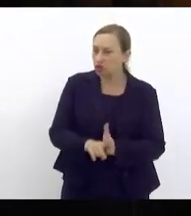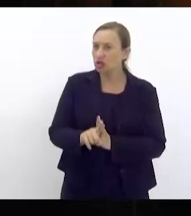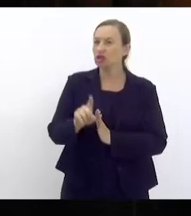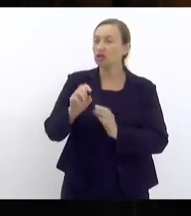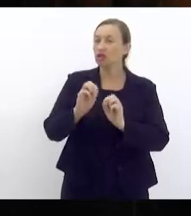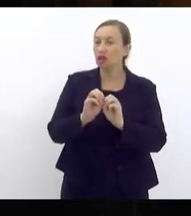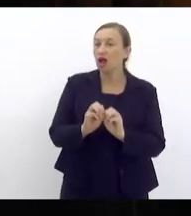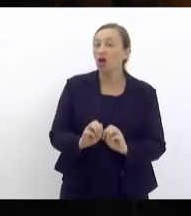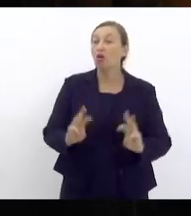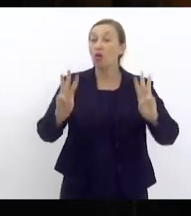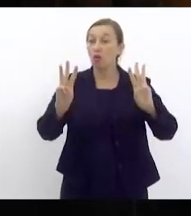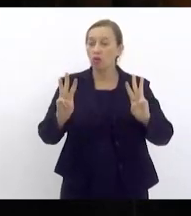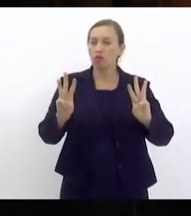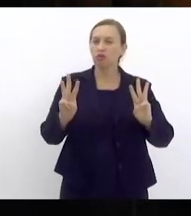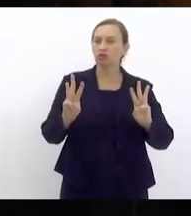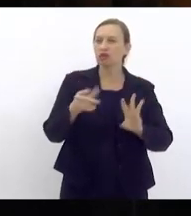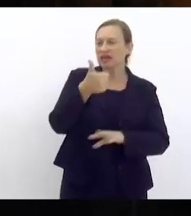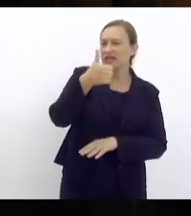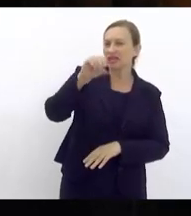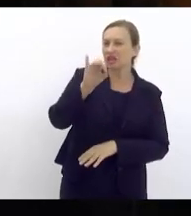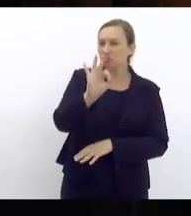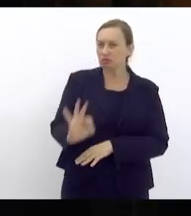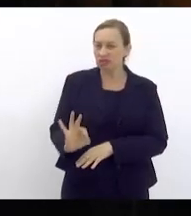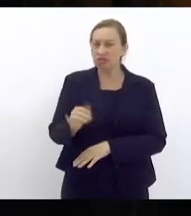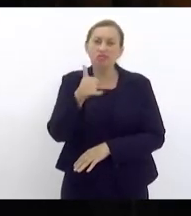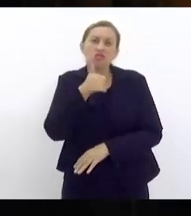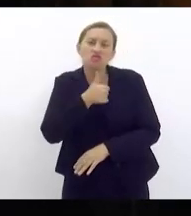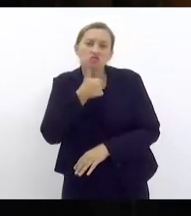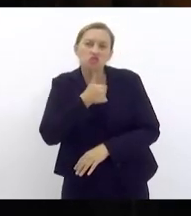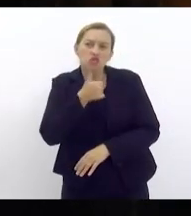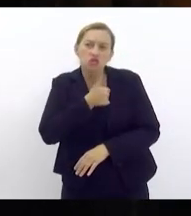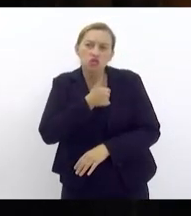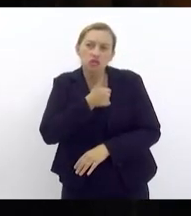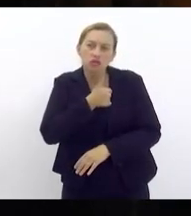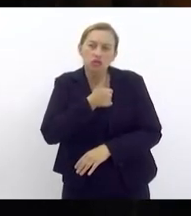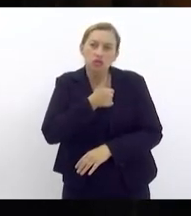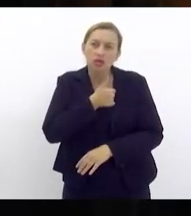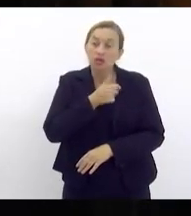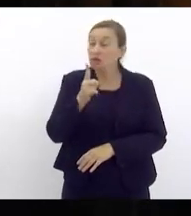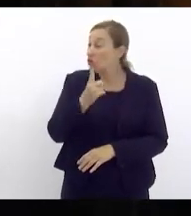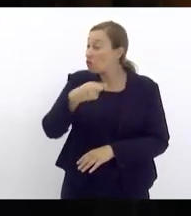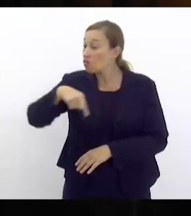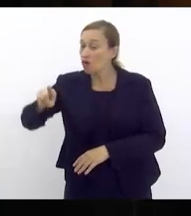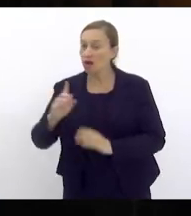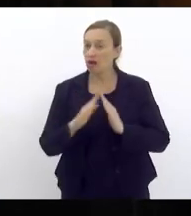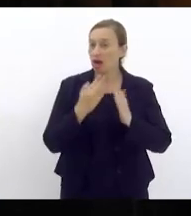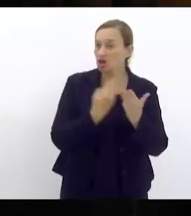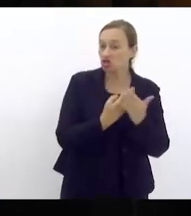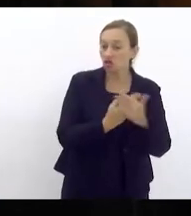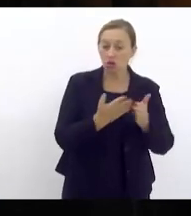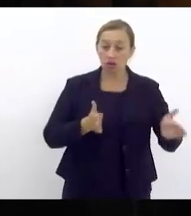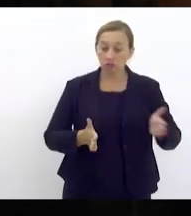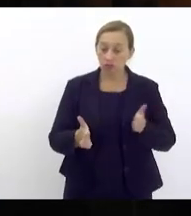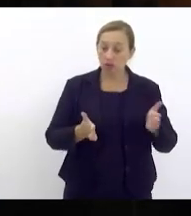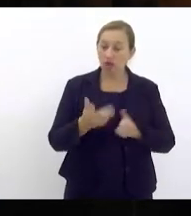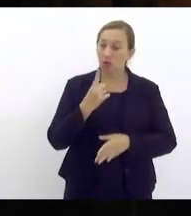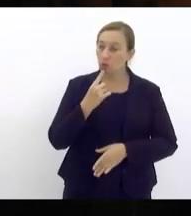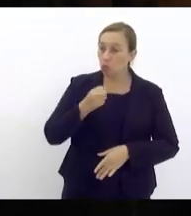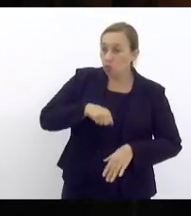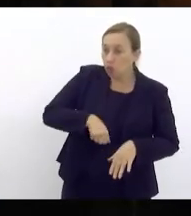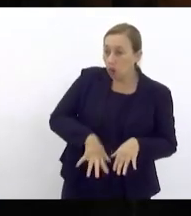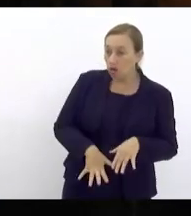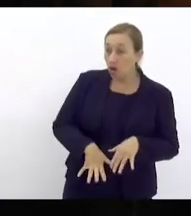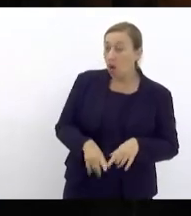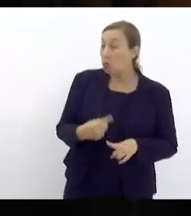ONU por exemplo que estima que 10% das meninas percam aulas no período menstrual justamente porque não